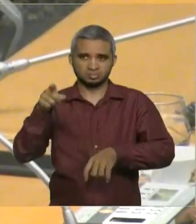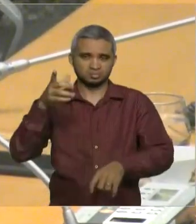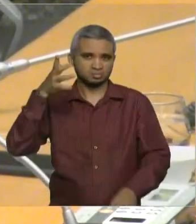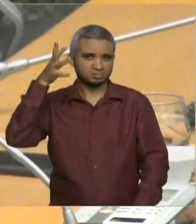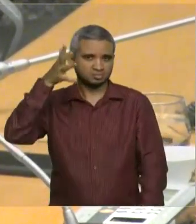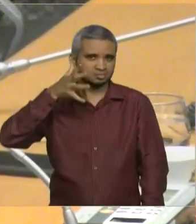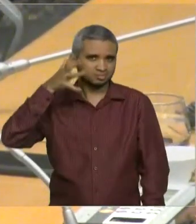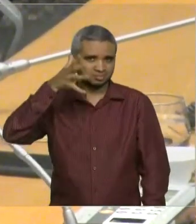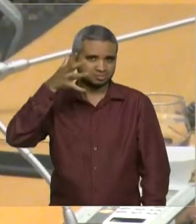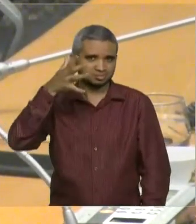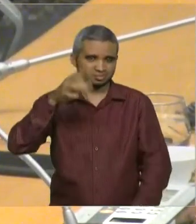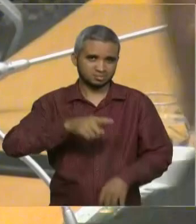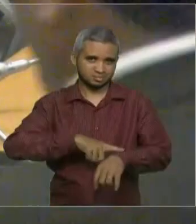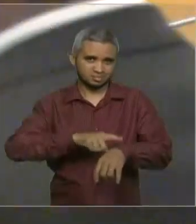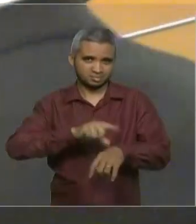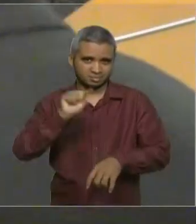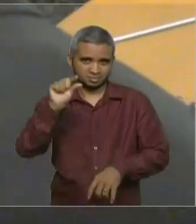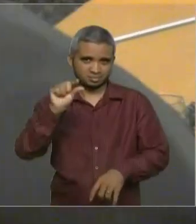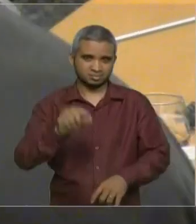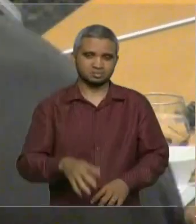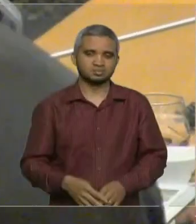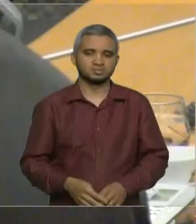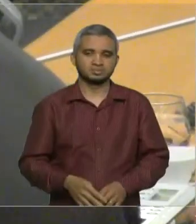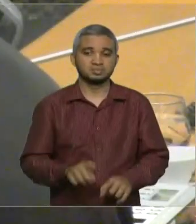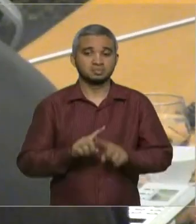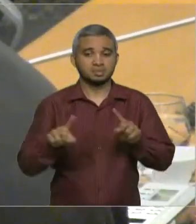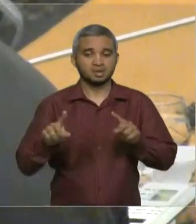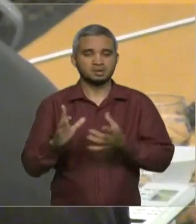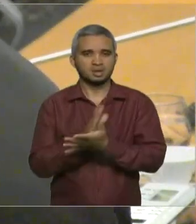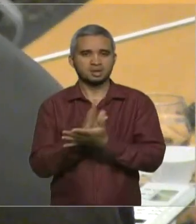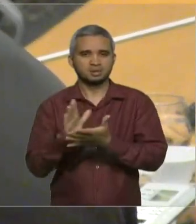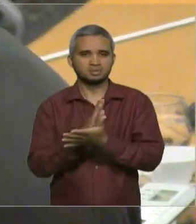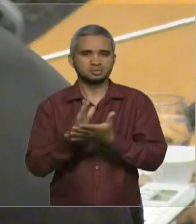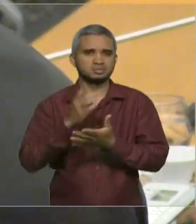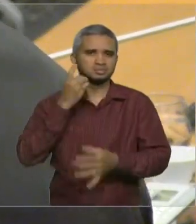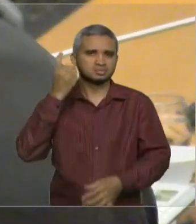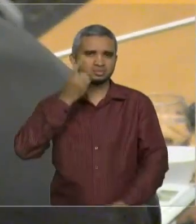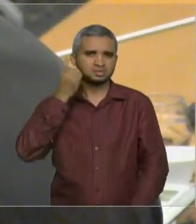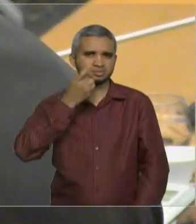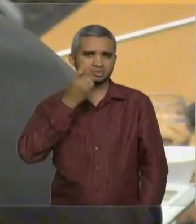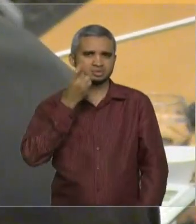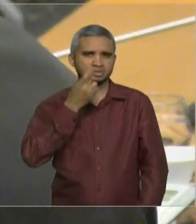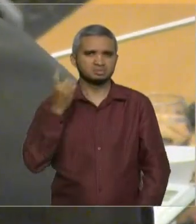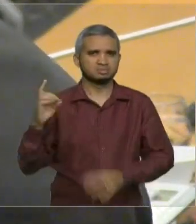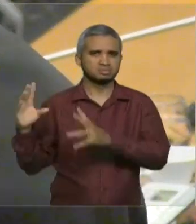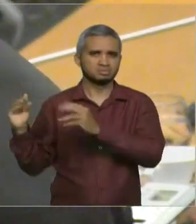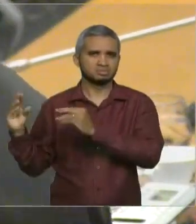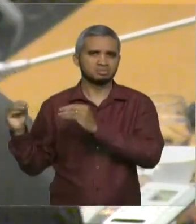pequeno expediente. Mas vendo o relato dos colegas e ouvindo o seu pronunciamento,